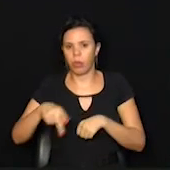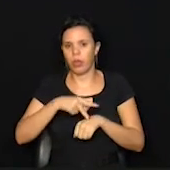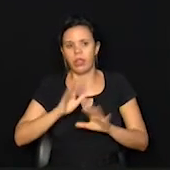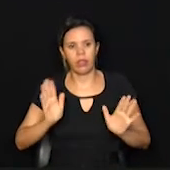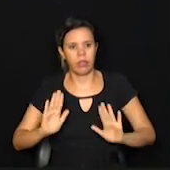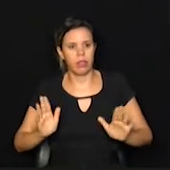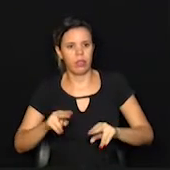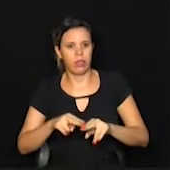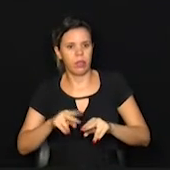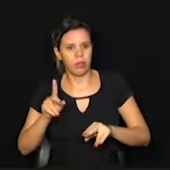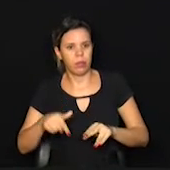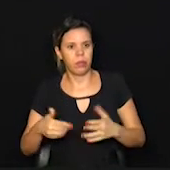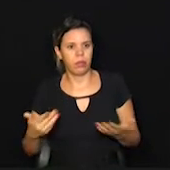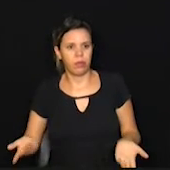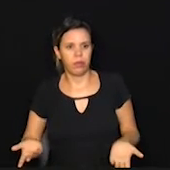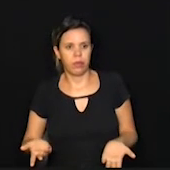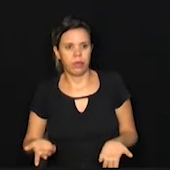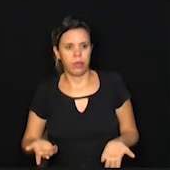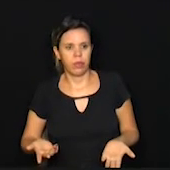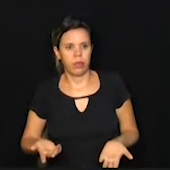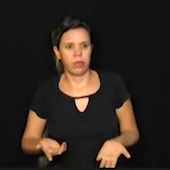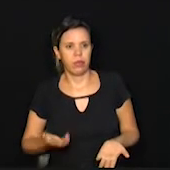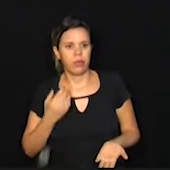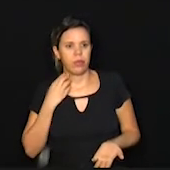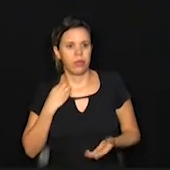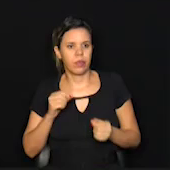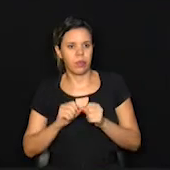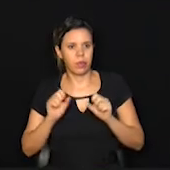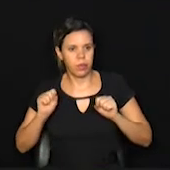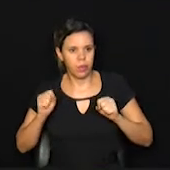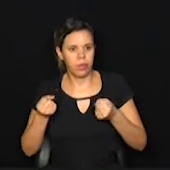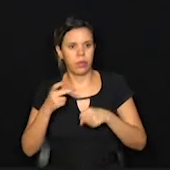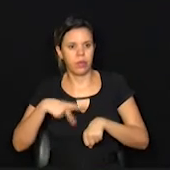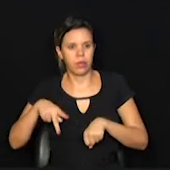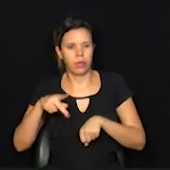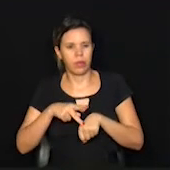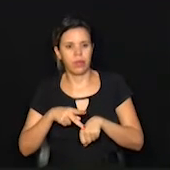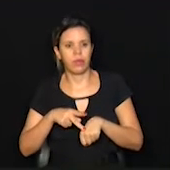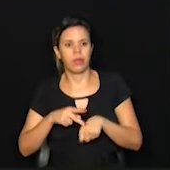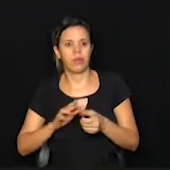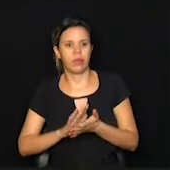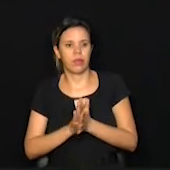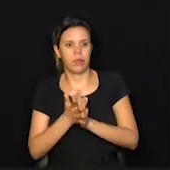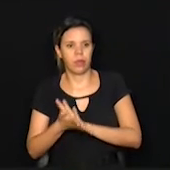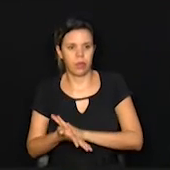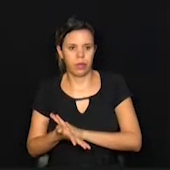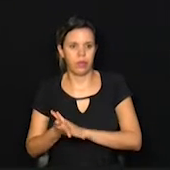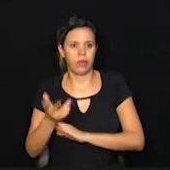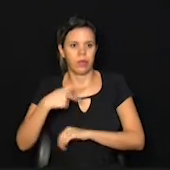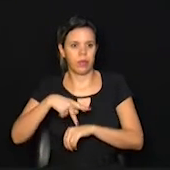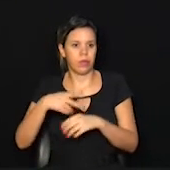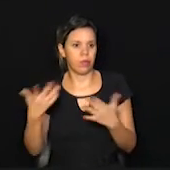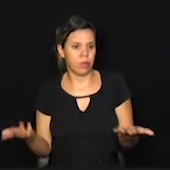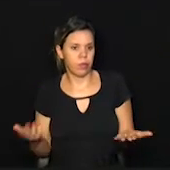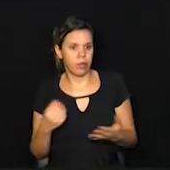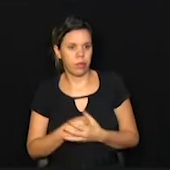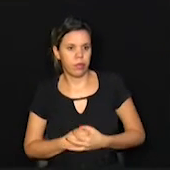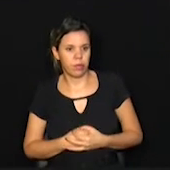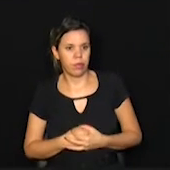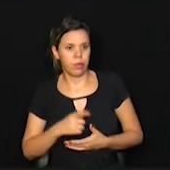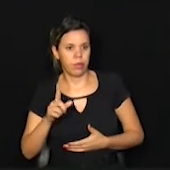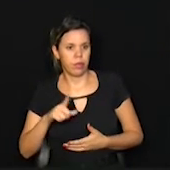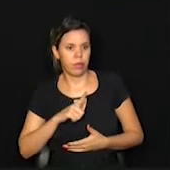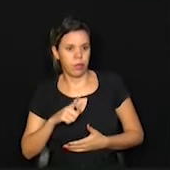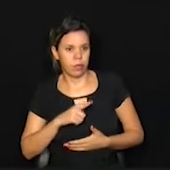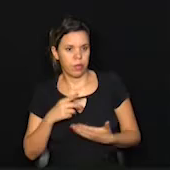porém simplesmente isso as forças armadas são feitas para defender o País de uma agressão estrangeira ponto é